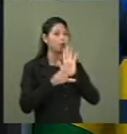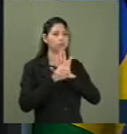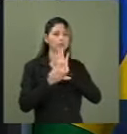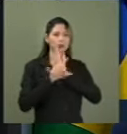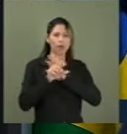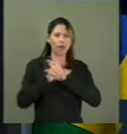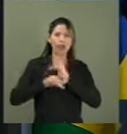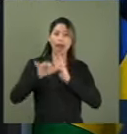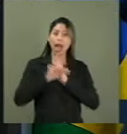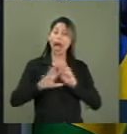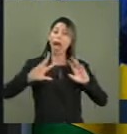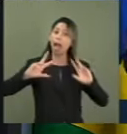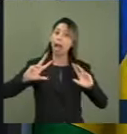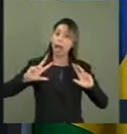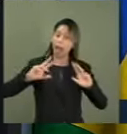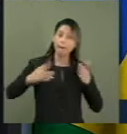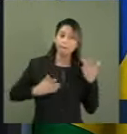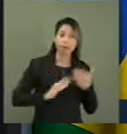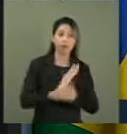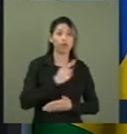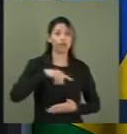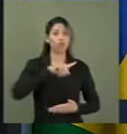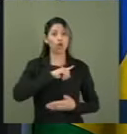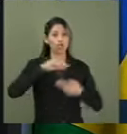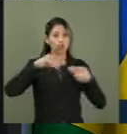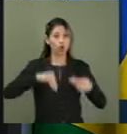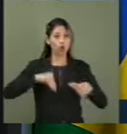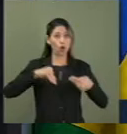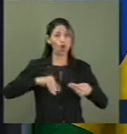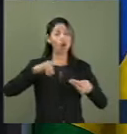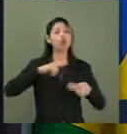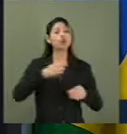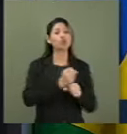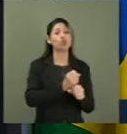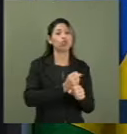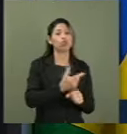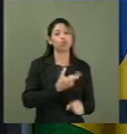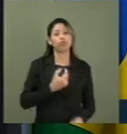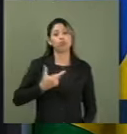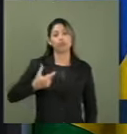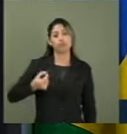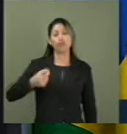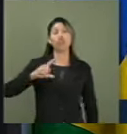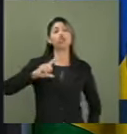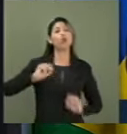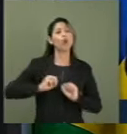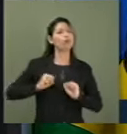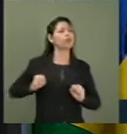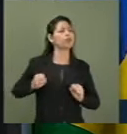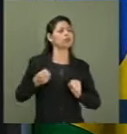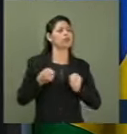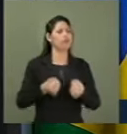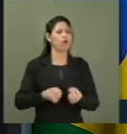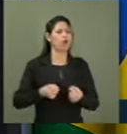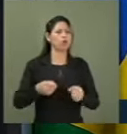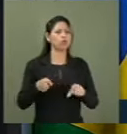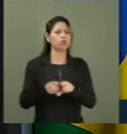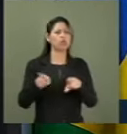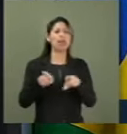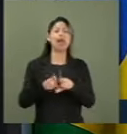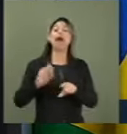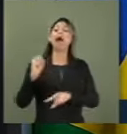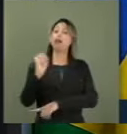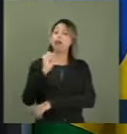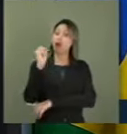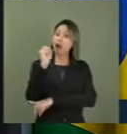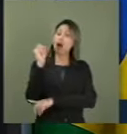saneamento, aprovado por nós no Congresso Nacional em 2020, num esforço para enfrentar a gravíssima